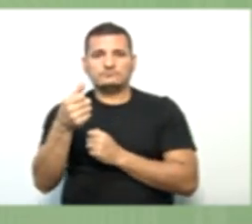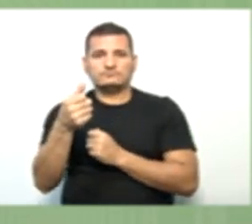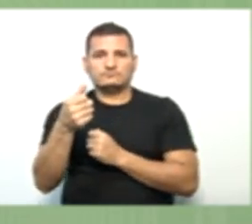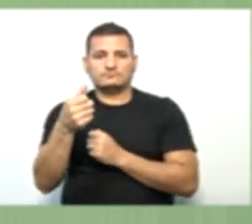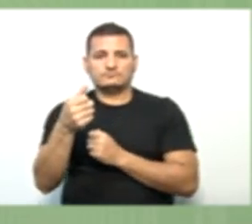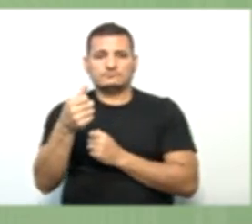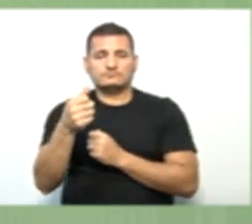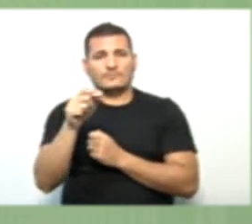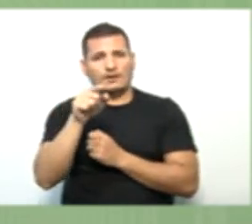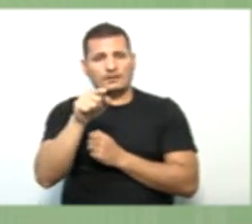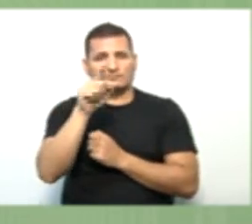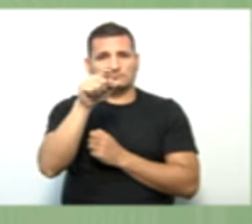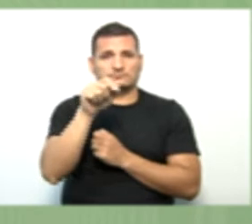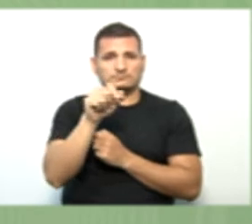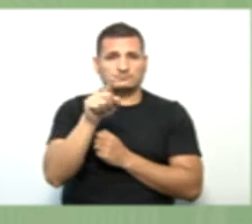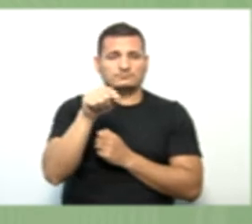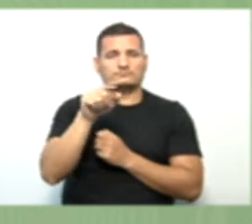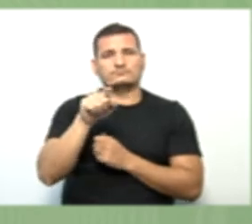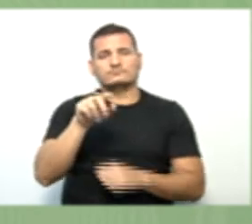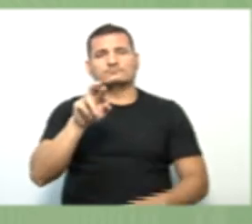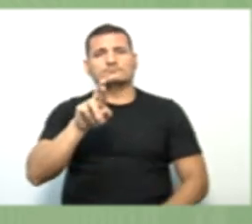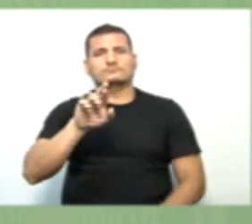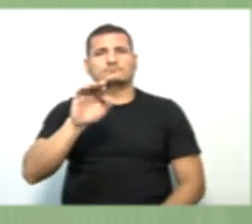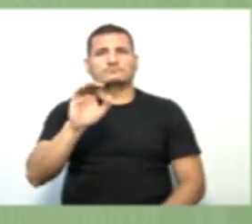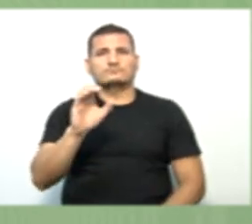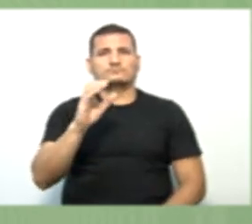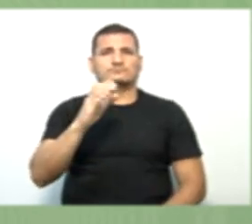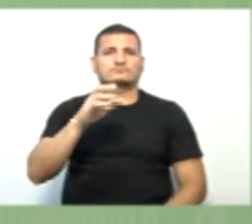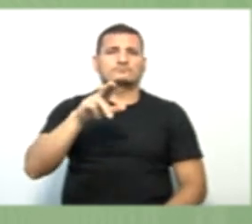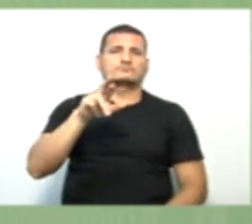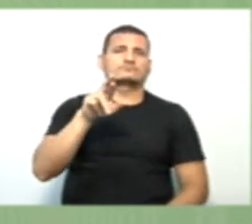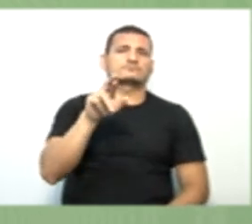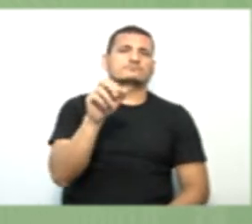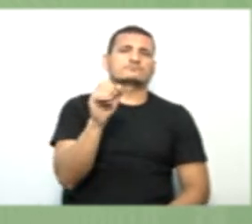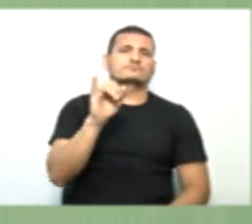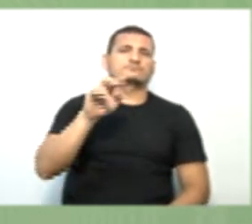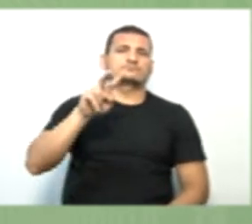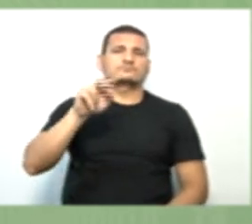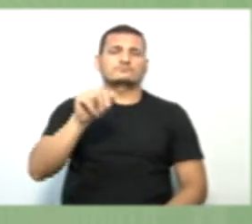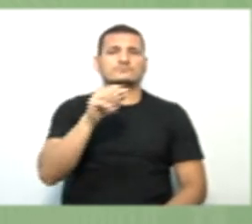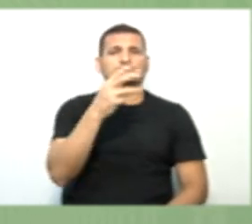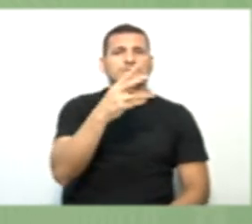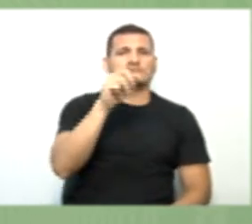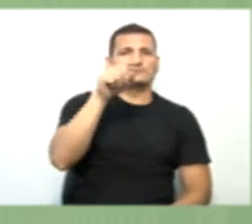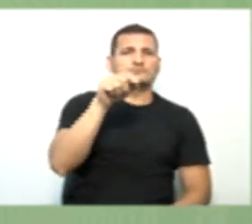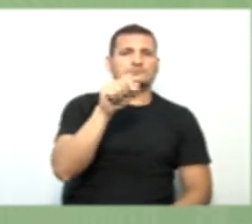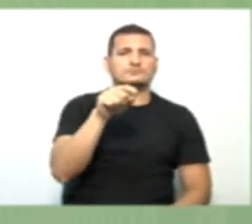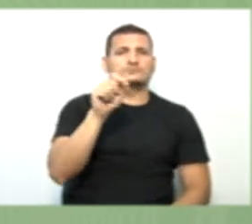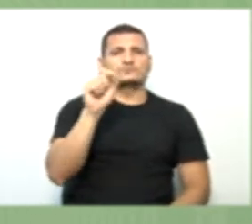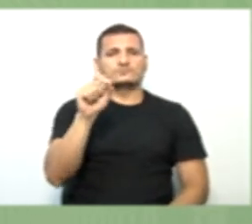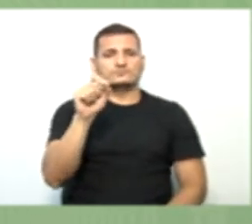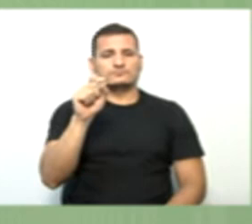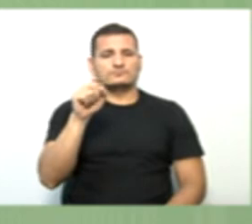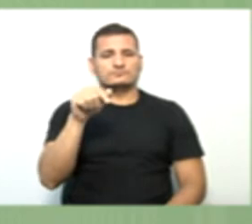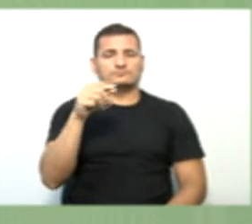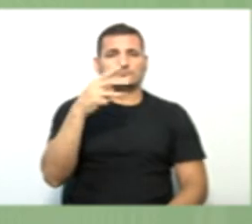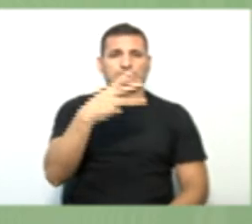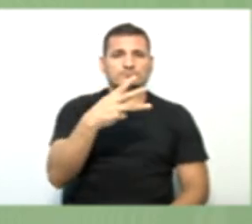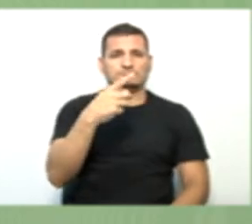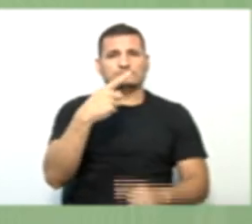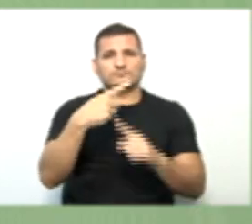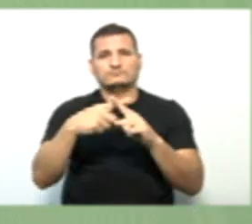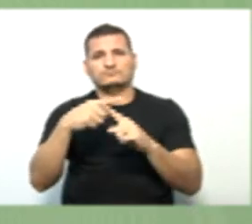é inerentemente recursiva. Como assim? Qual é o fatorial de 3? É 3 vezes o fatorial de 2. Qual é